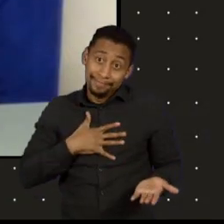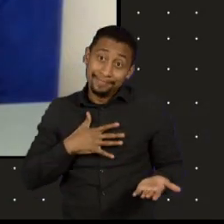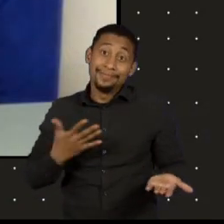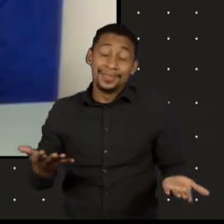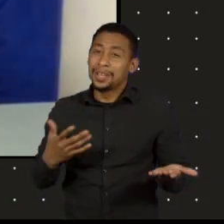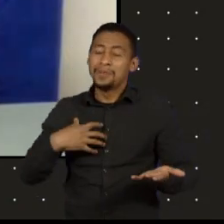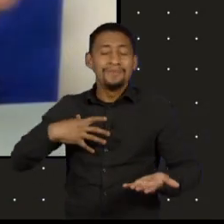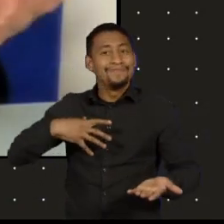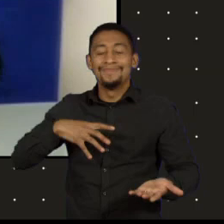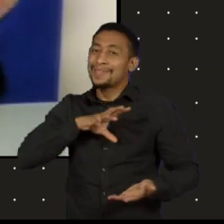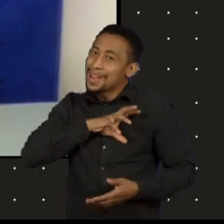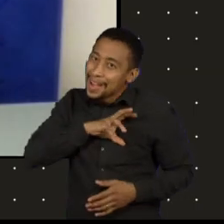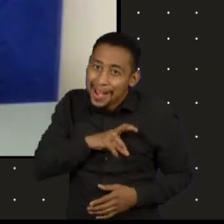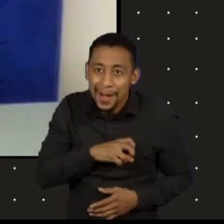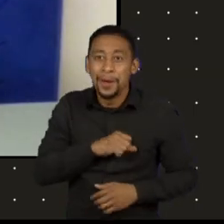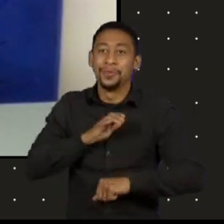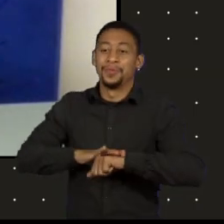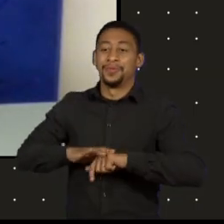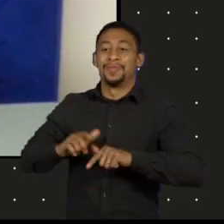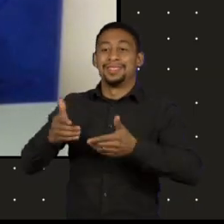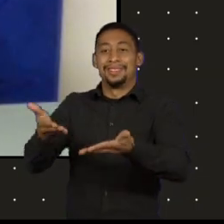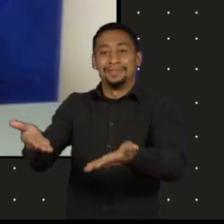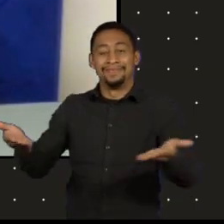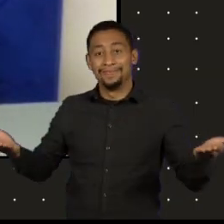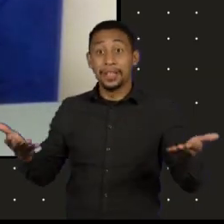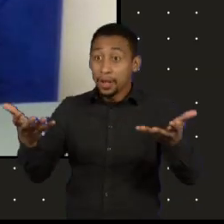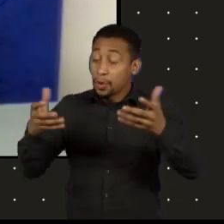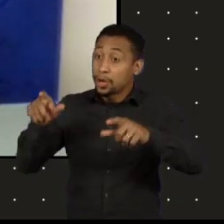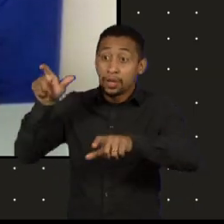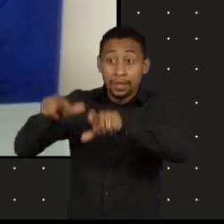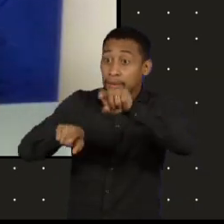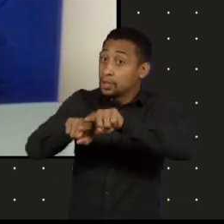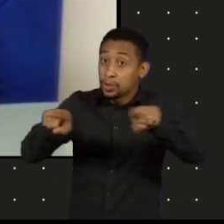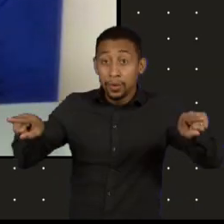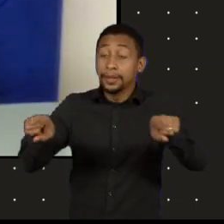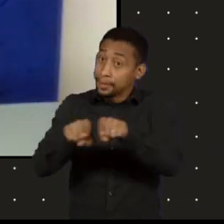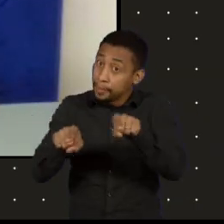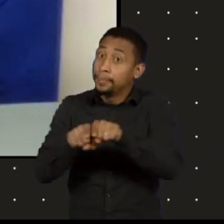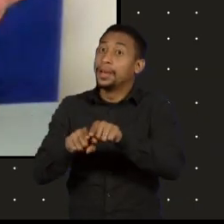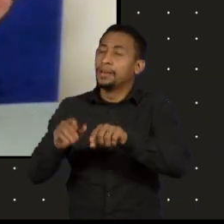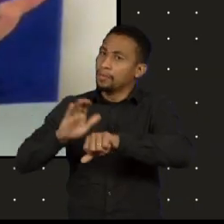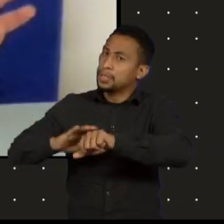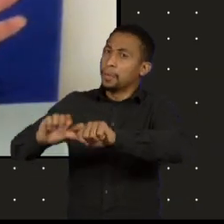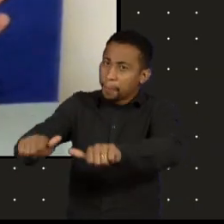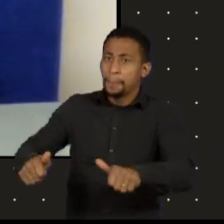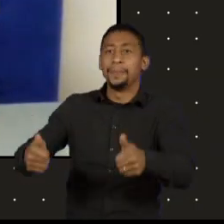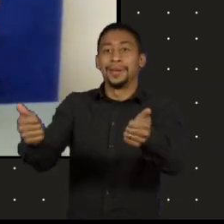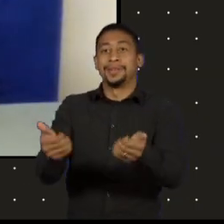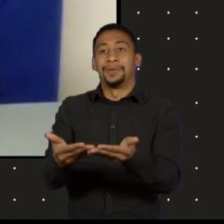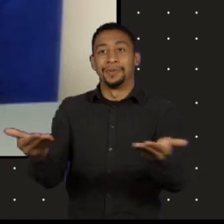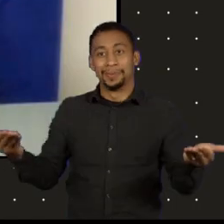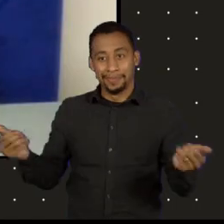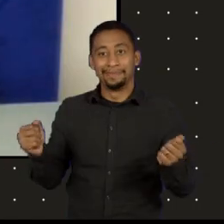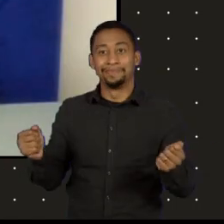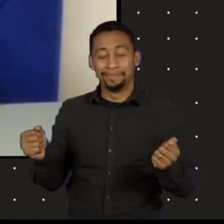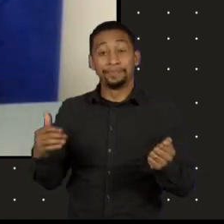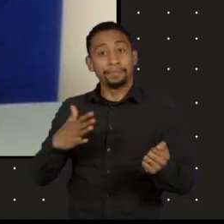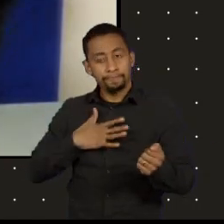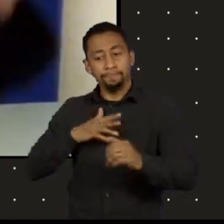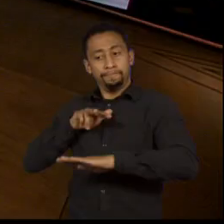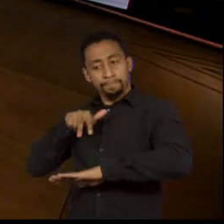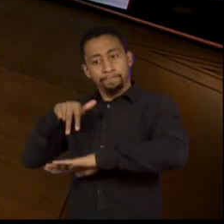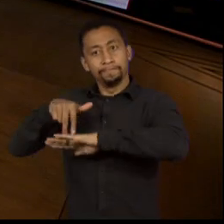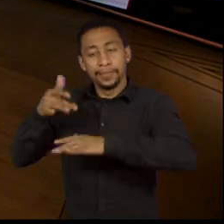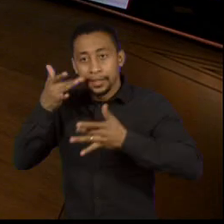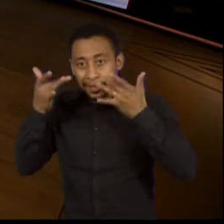eu tenho paixão por aquilo que eu faço e eu quero que as pessoas vejam aquilo com o melhor que eu possa dar, tanto na minha atuação